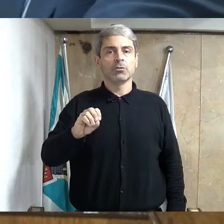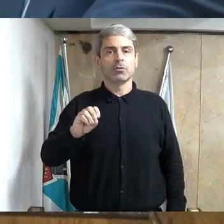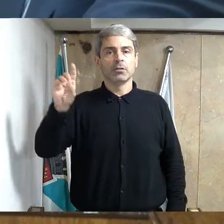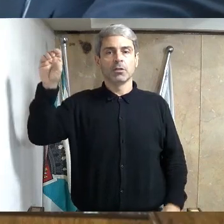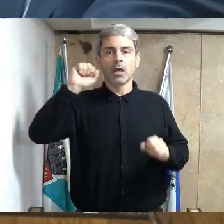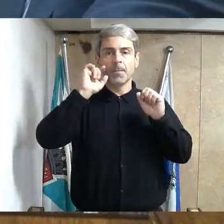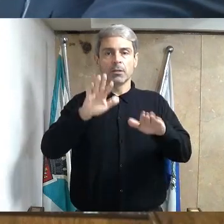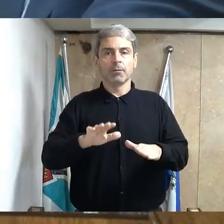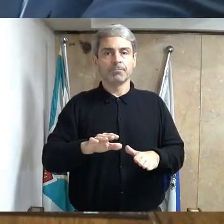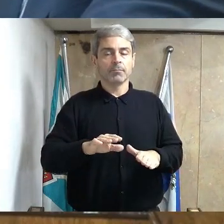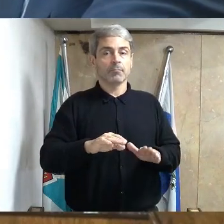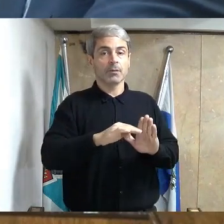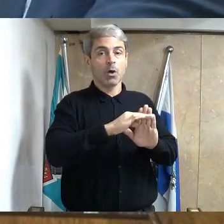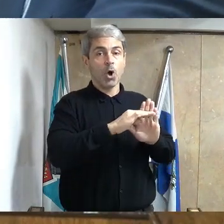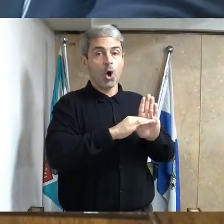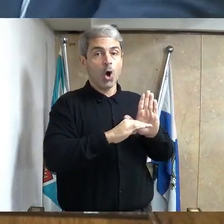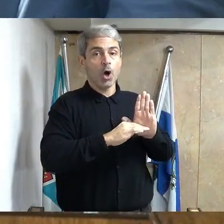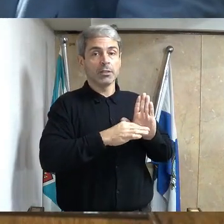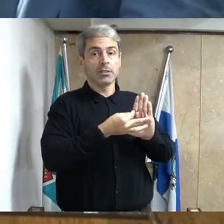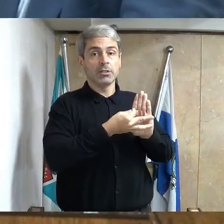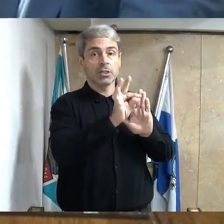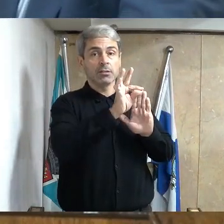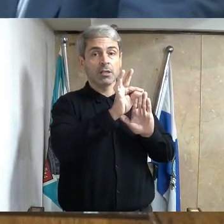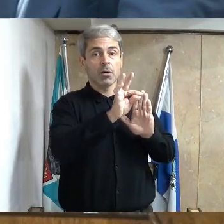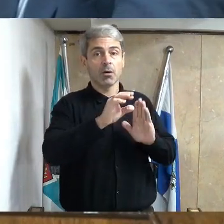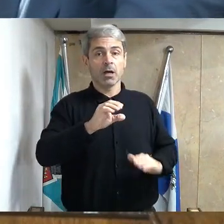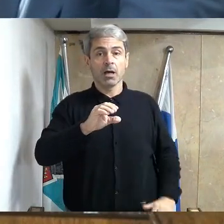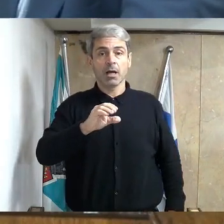Por a discussão, vereador Carlinho Barreira.